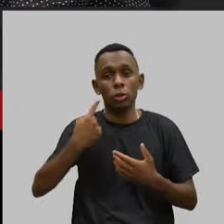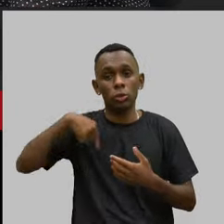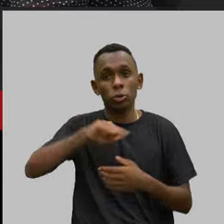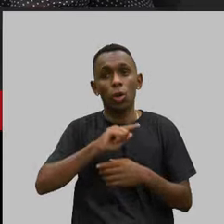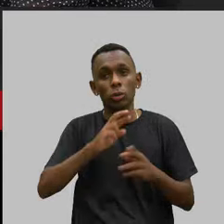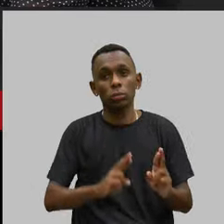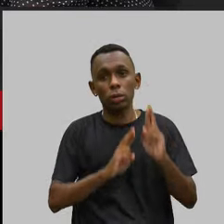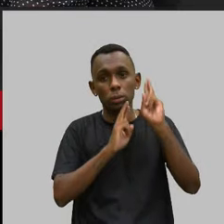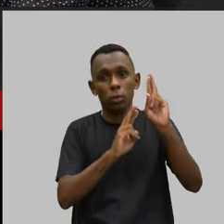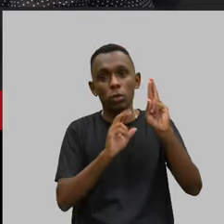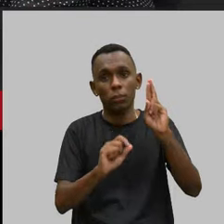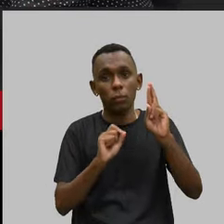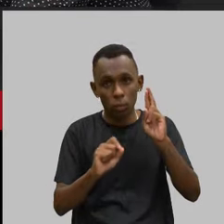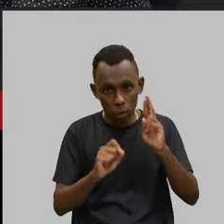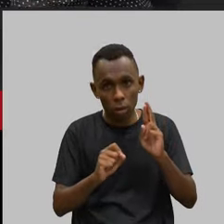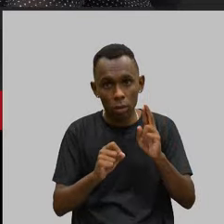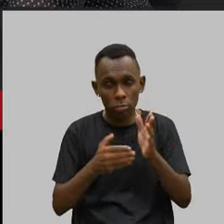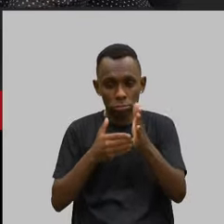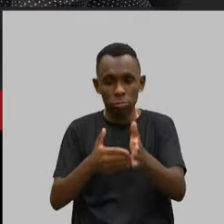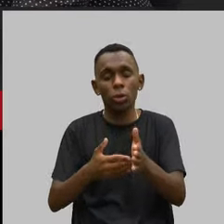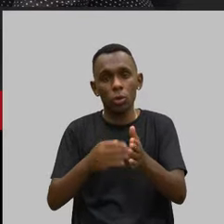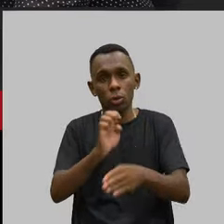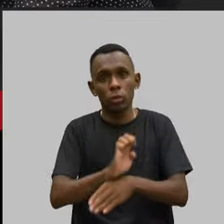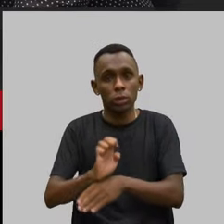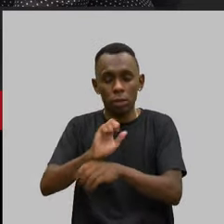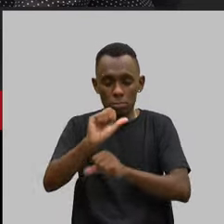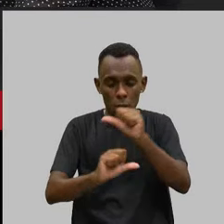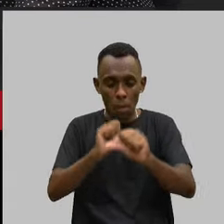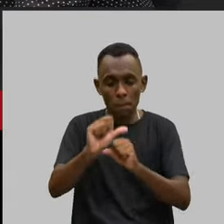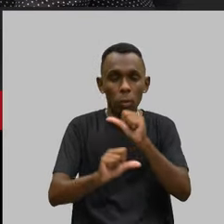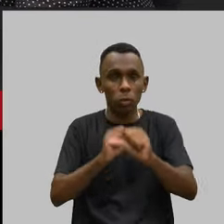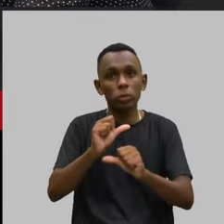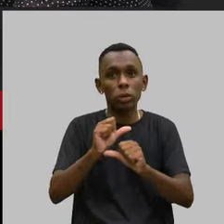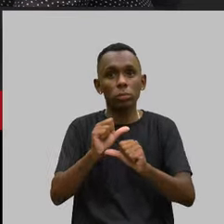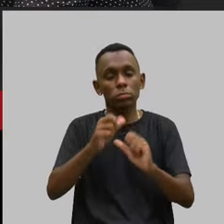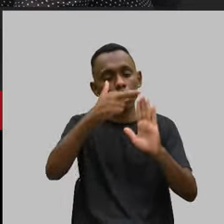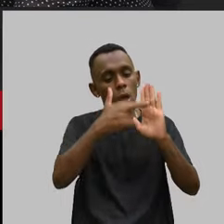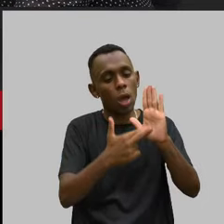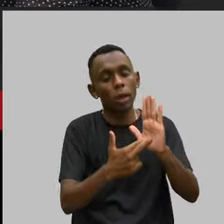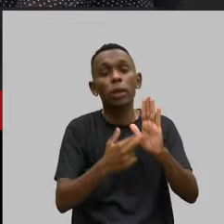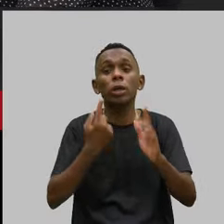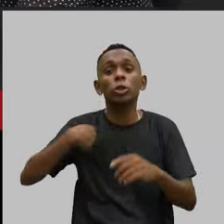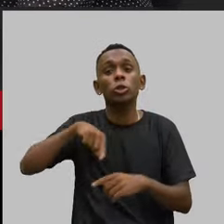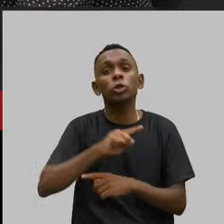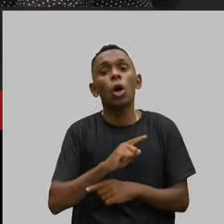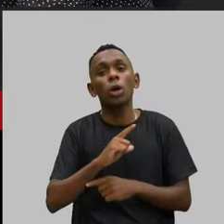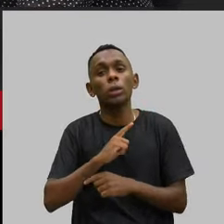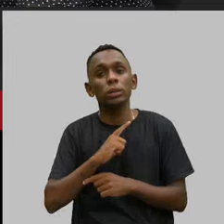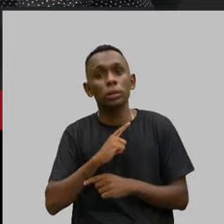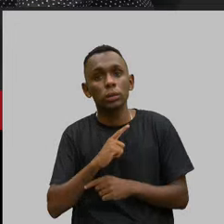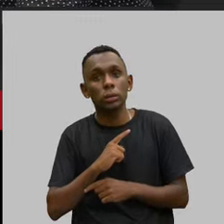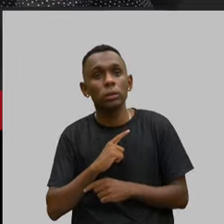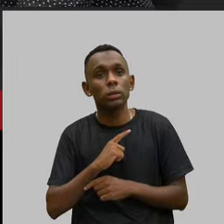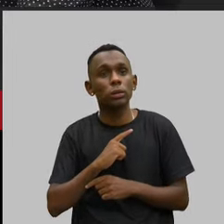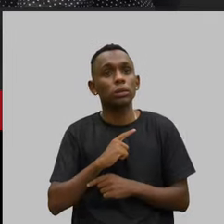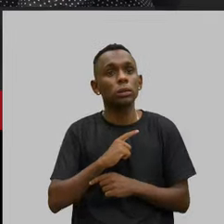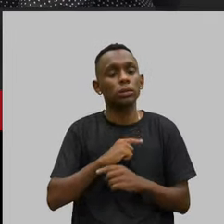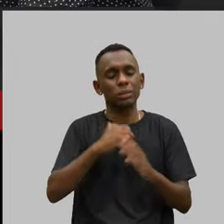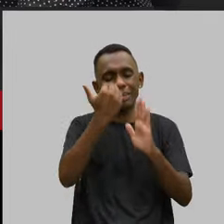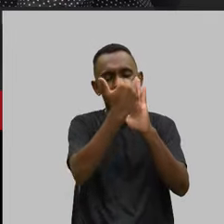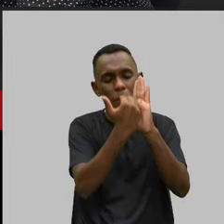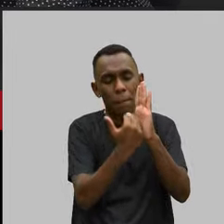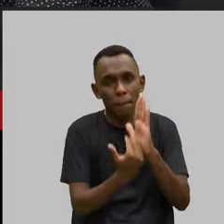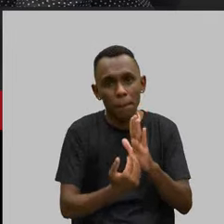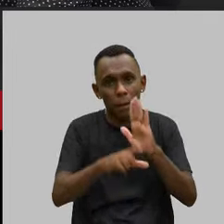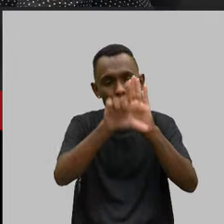condução da do estado na mudança do do do do regramento então a gente teve a edição de uma série de normativos em relação